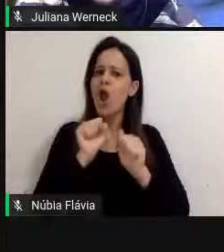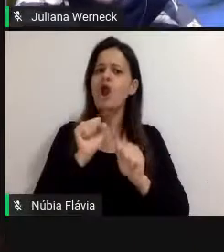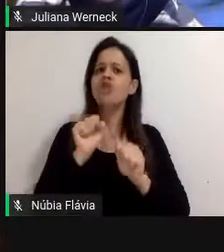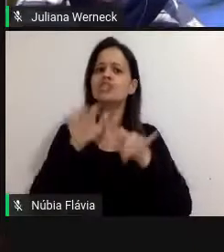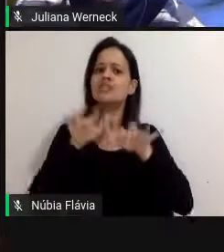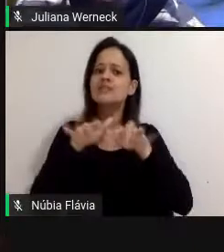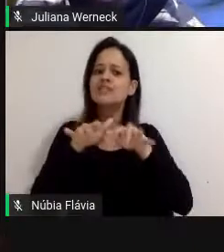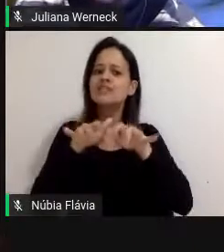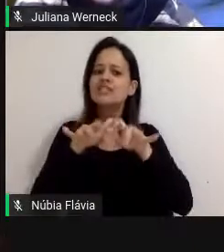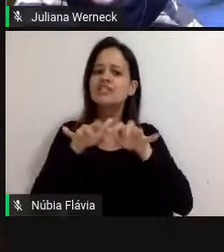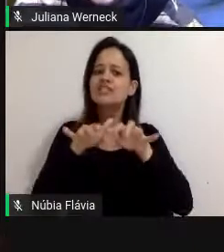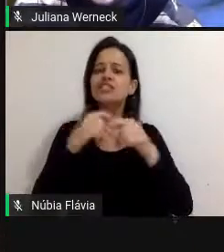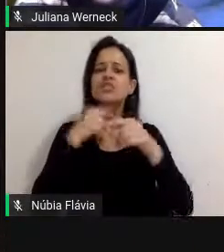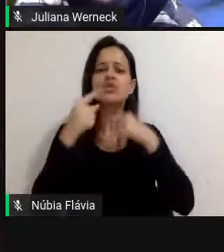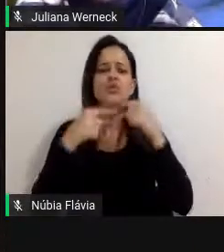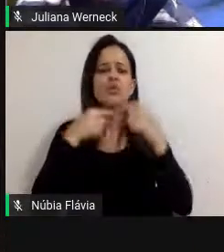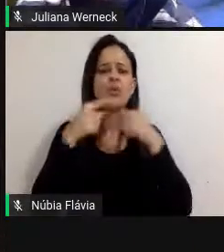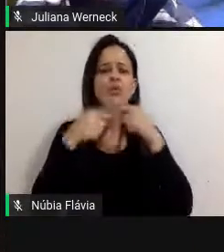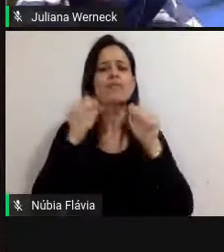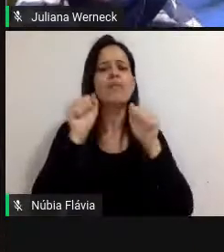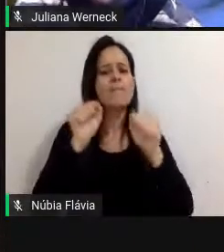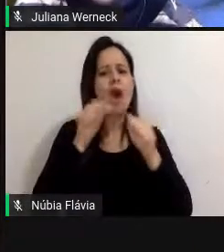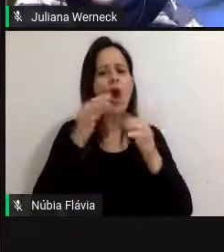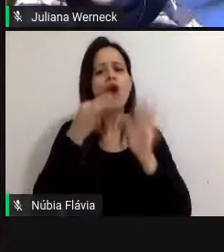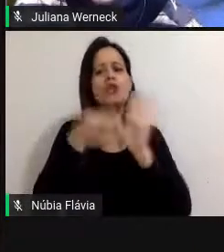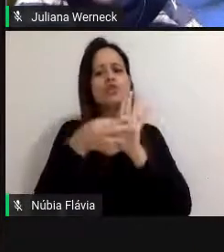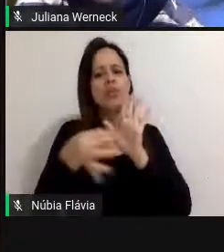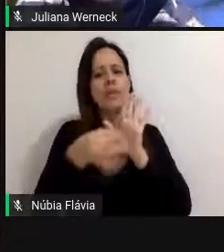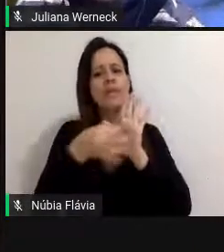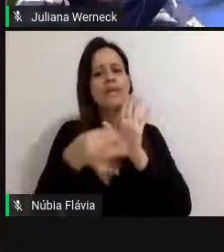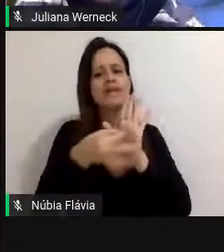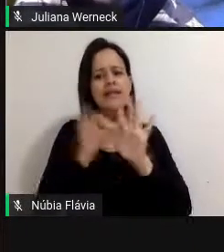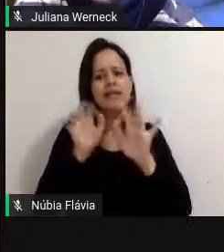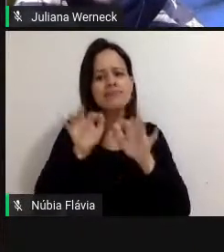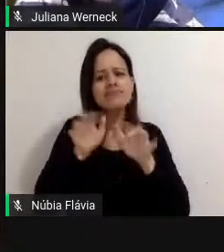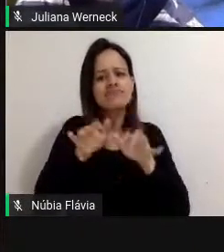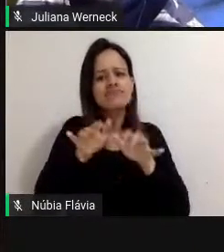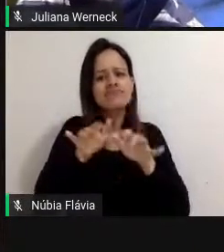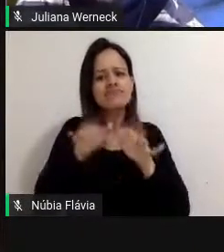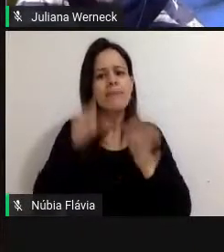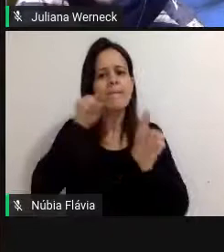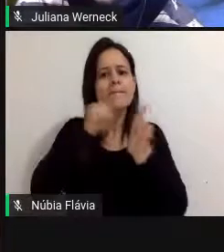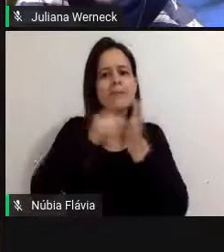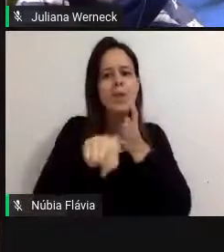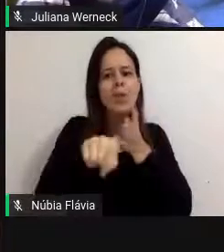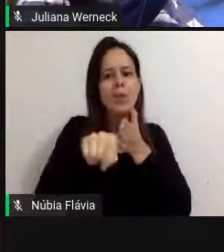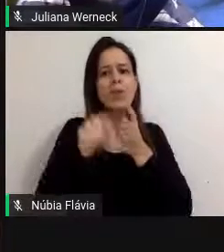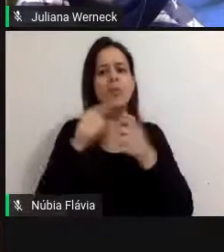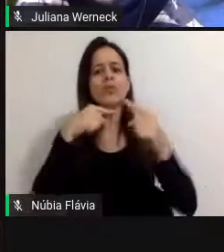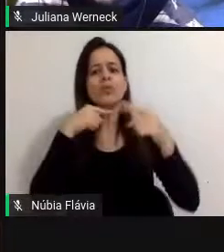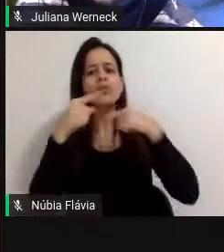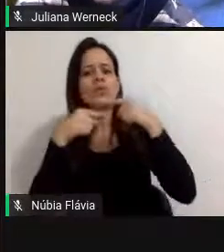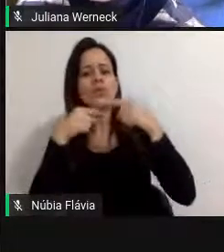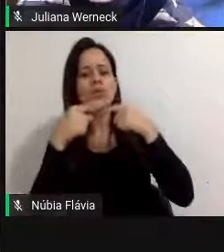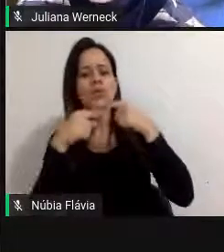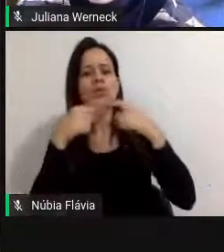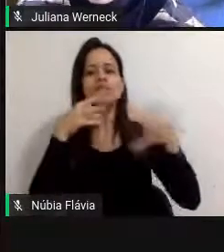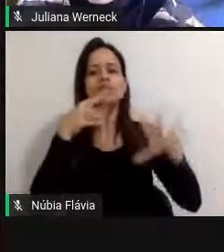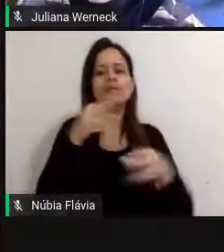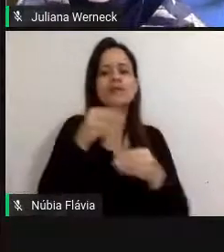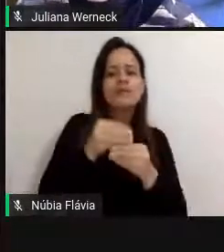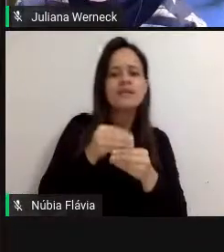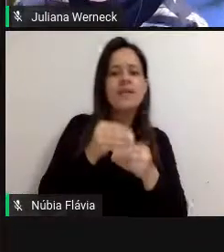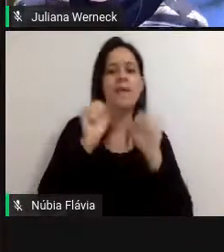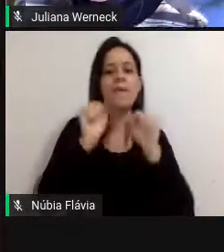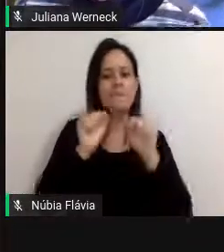dúvidas, quem tiver algum comentário, pode deixar aí a sua dúvida, o seu comentário, que tem um pessoal que está cuidando desses